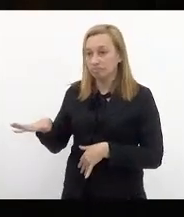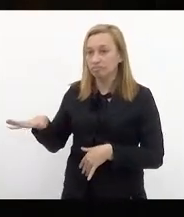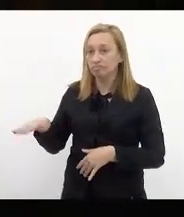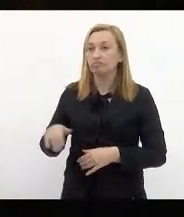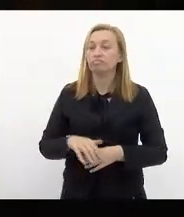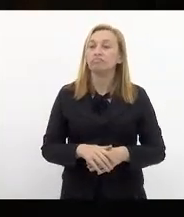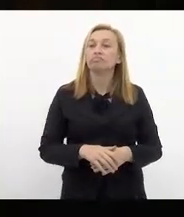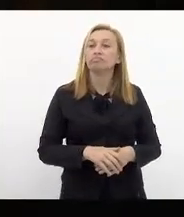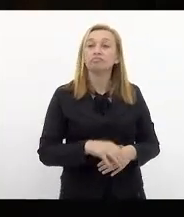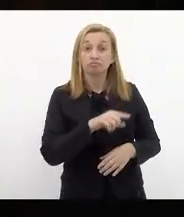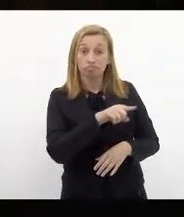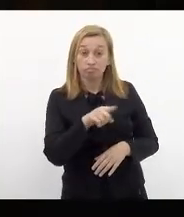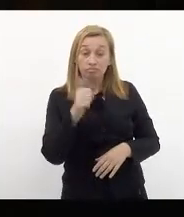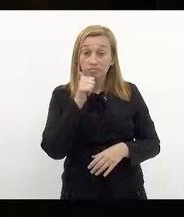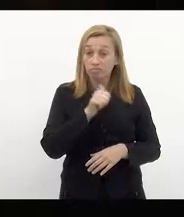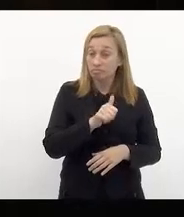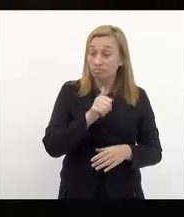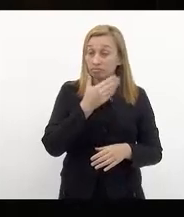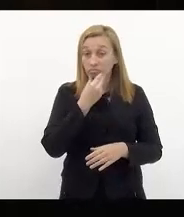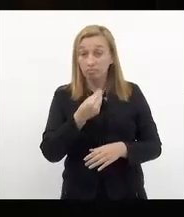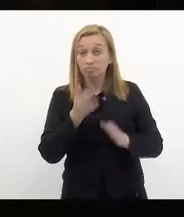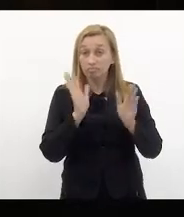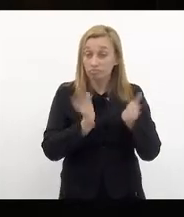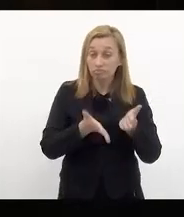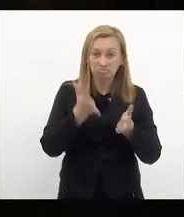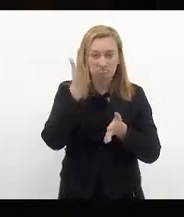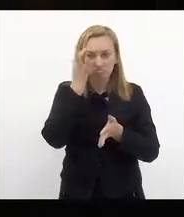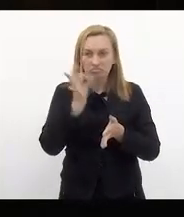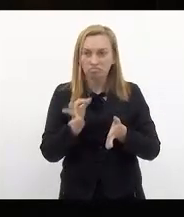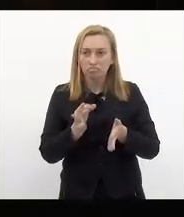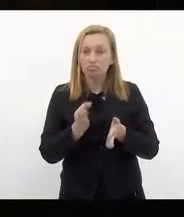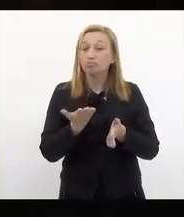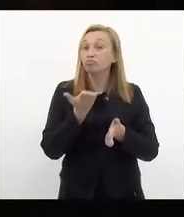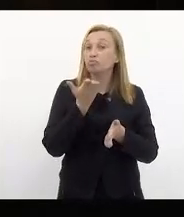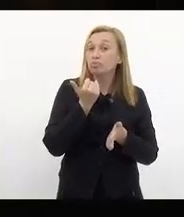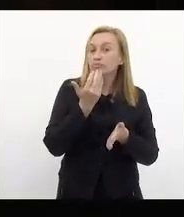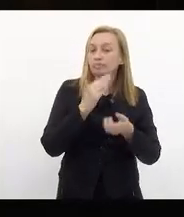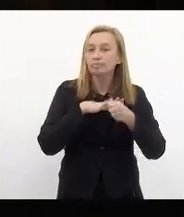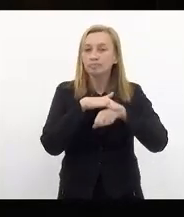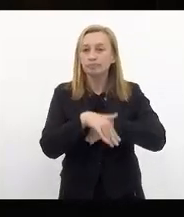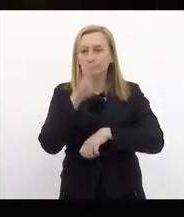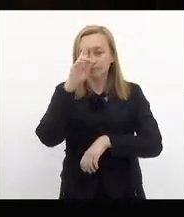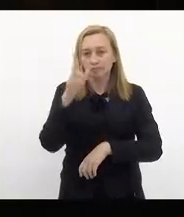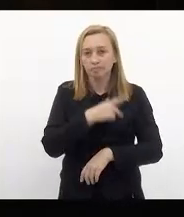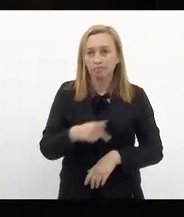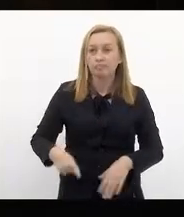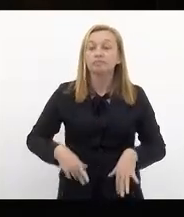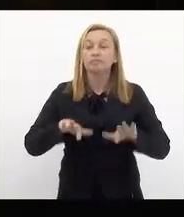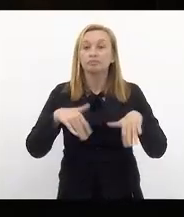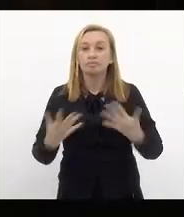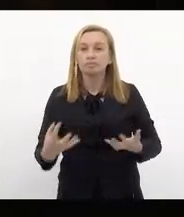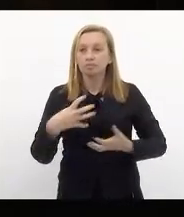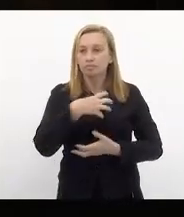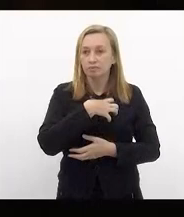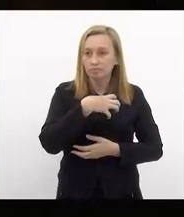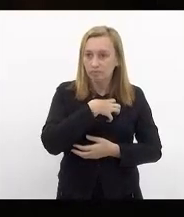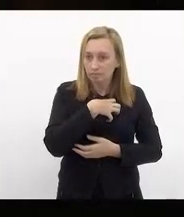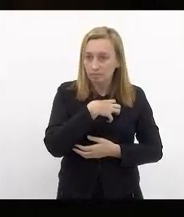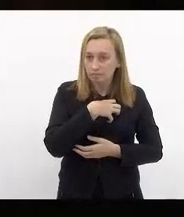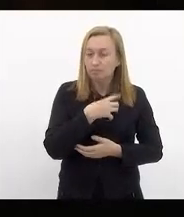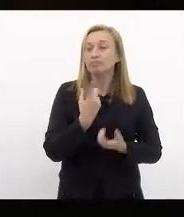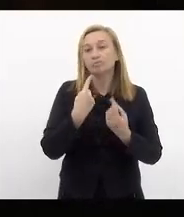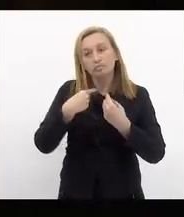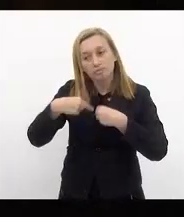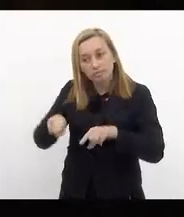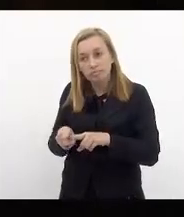periferia, daqueles e daquelas que hoje não sabem o que vão jantar, senhora presidenta. Então, nesse sentido, a gente é